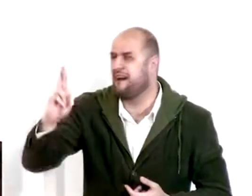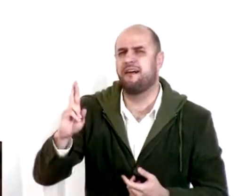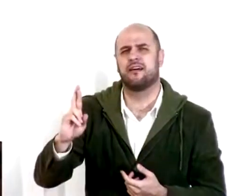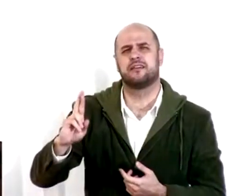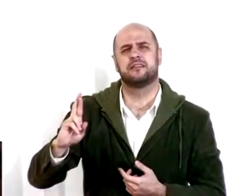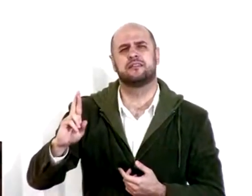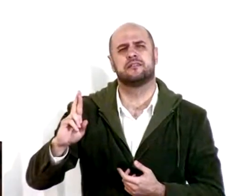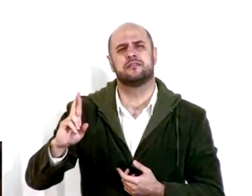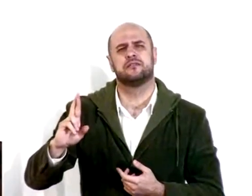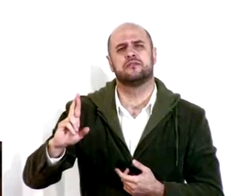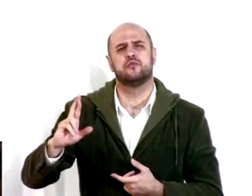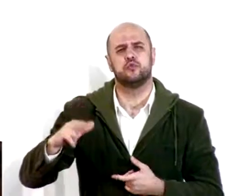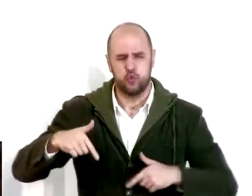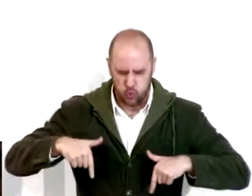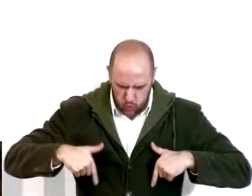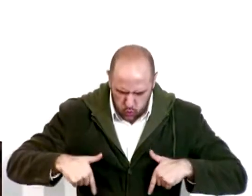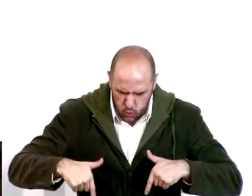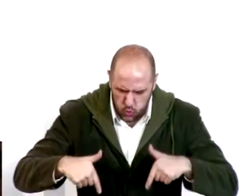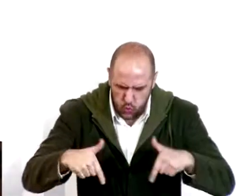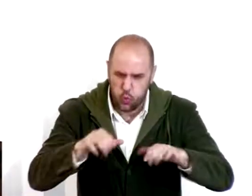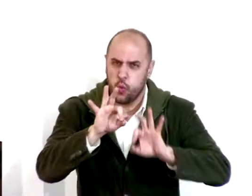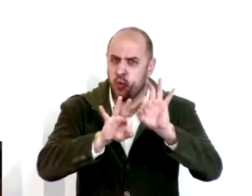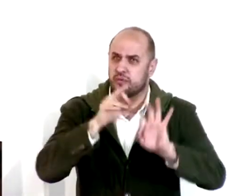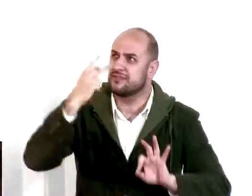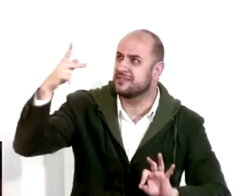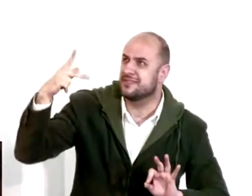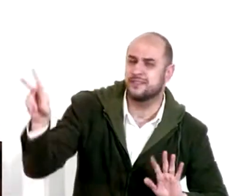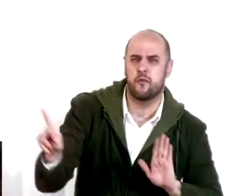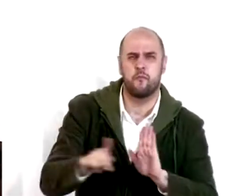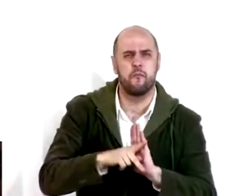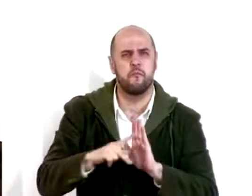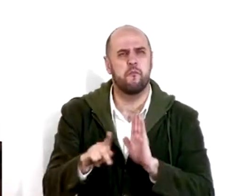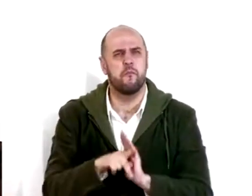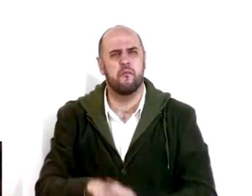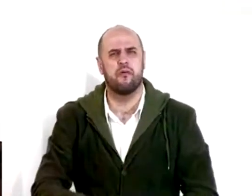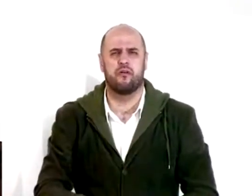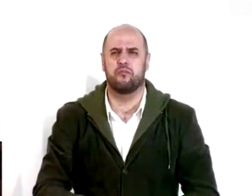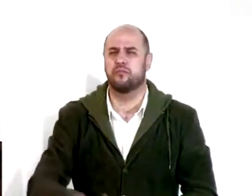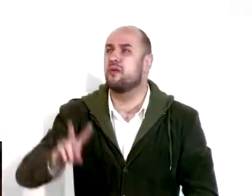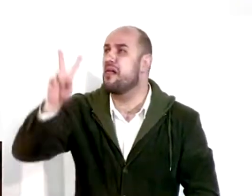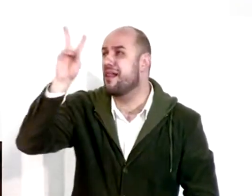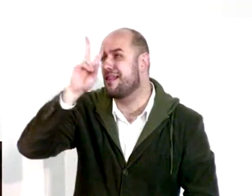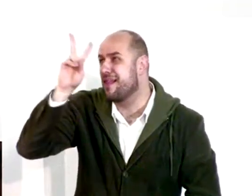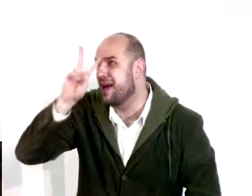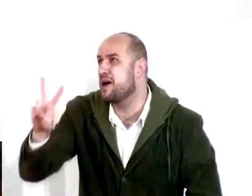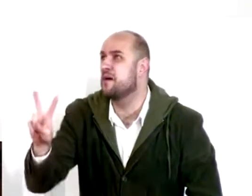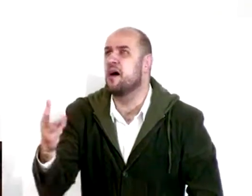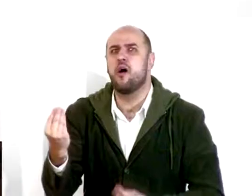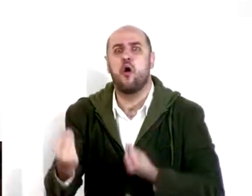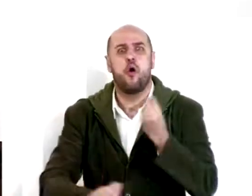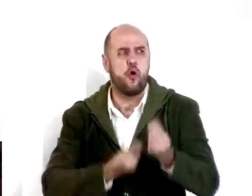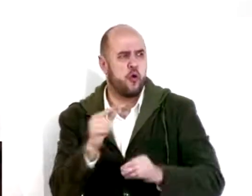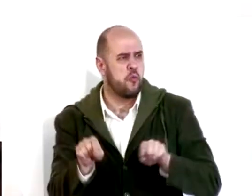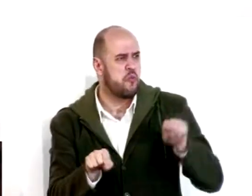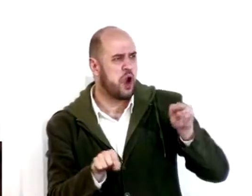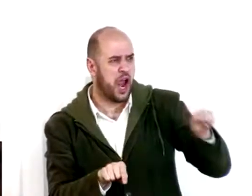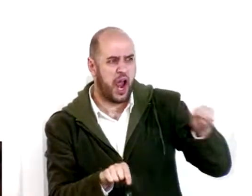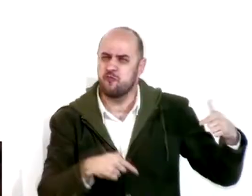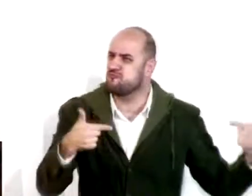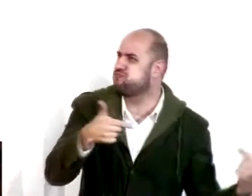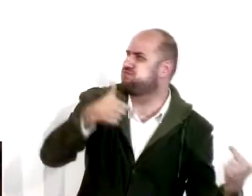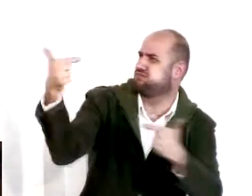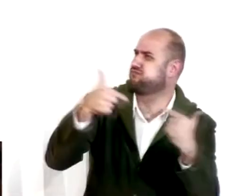pleiteia a tua própria causa, lembra-te de como o ímpio te afronta todos